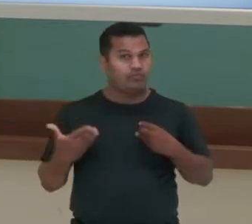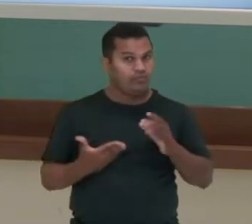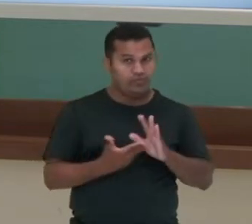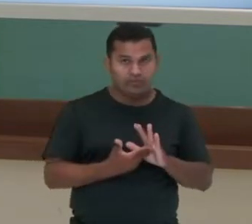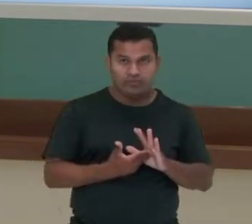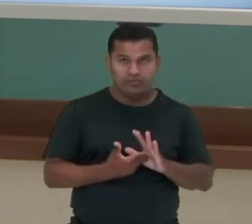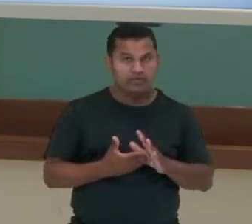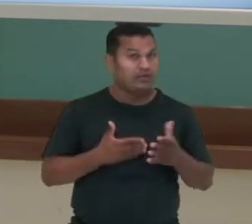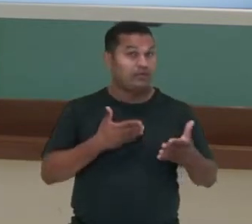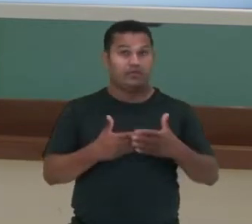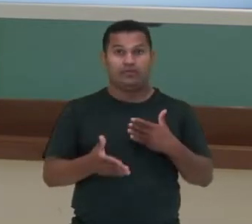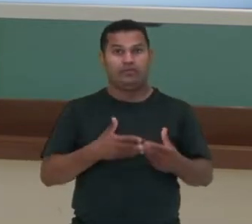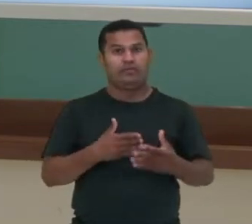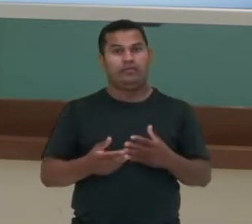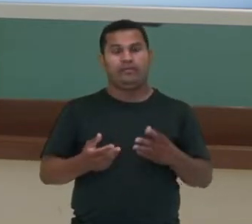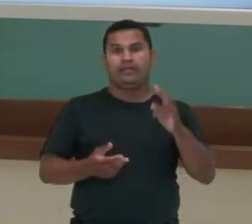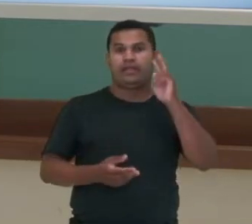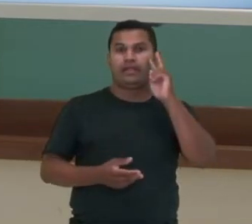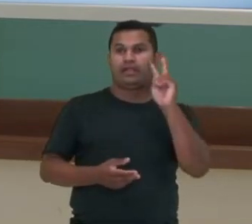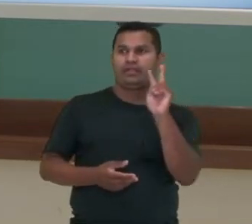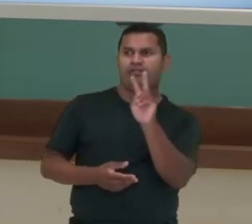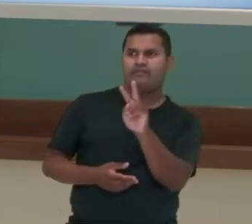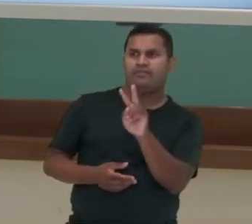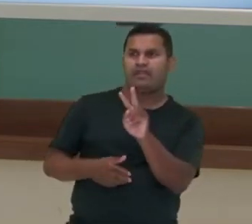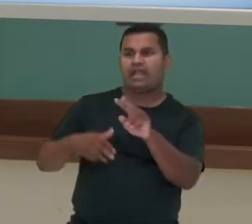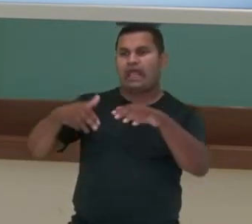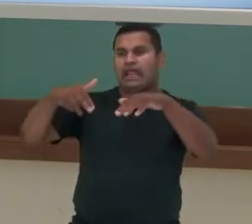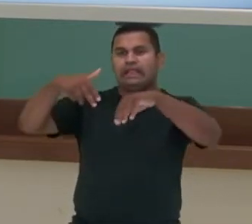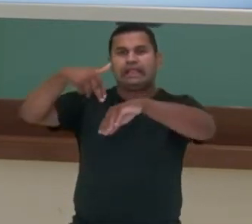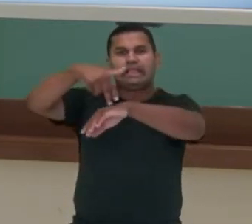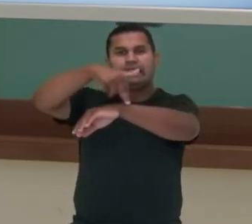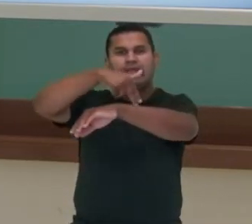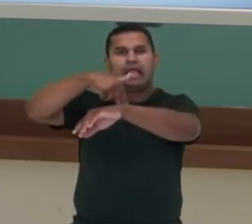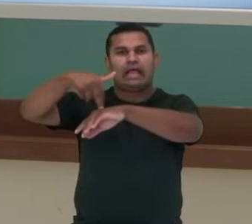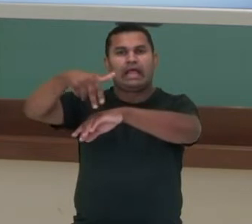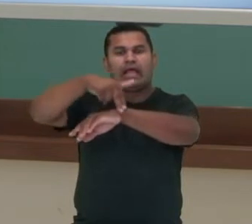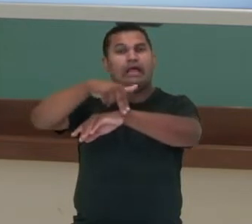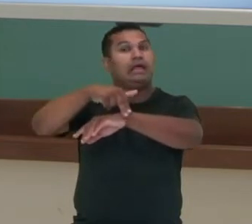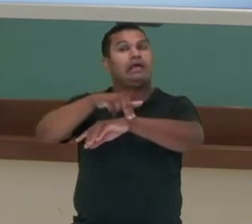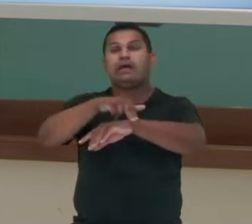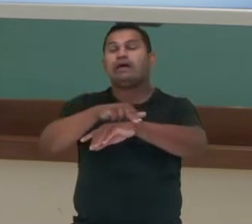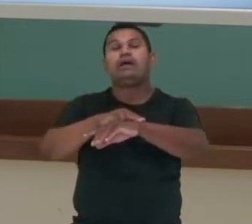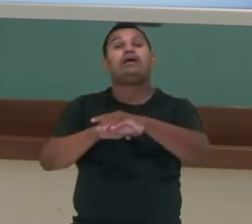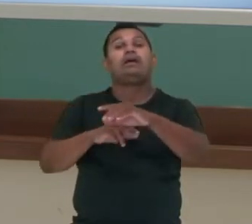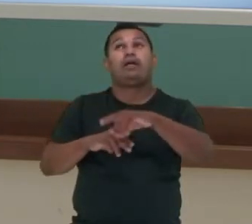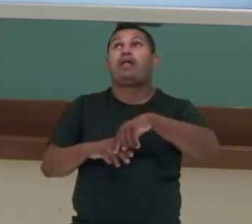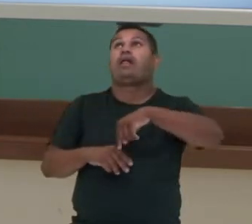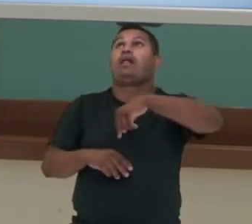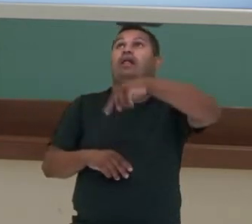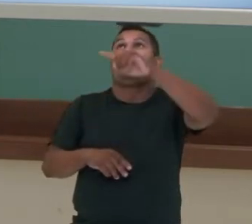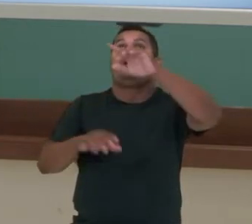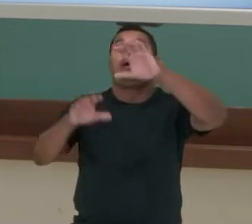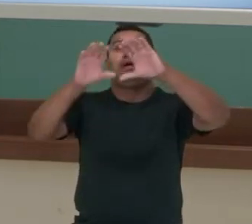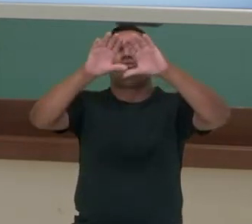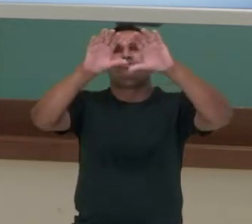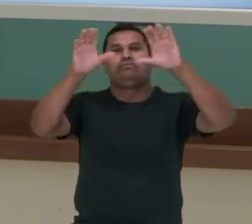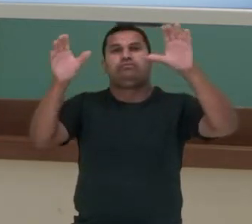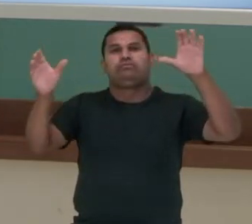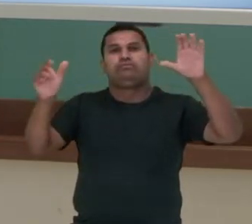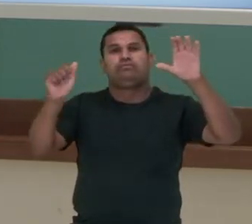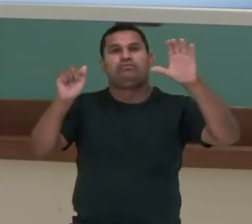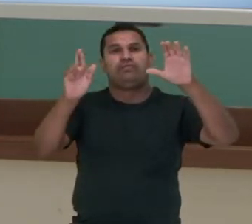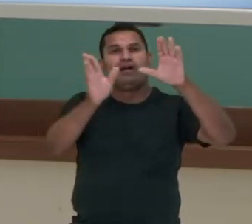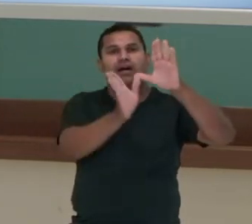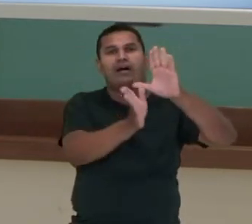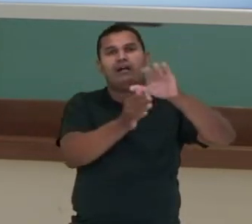não somente aquelas terrestres, né, que estão na Terra, mas também as da litosfera, da